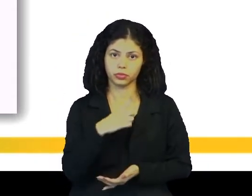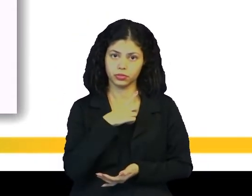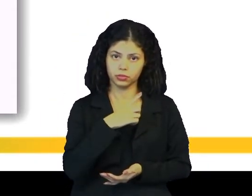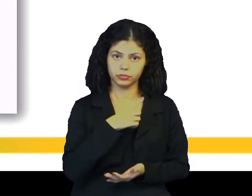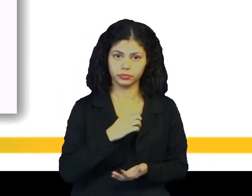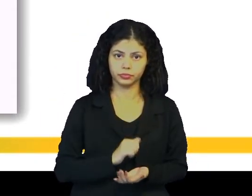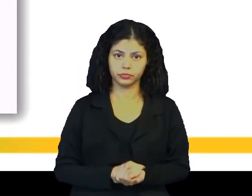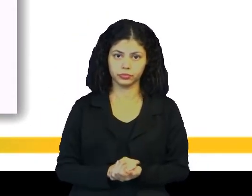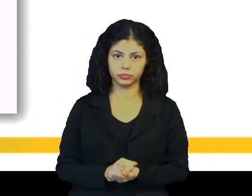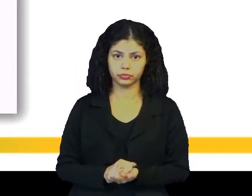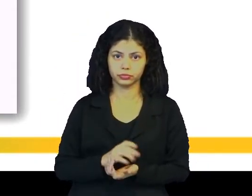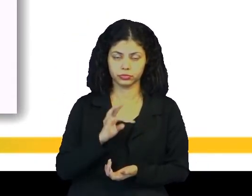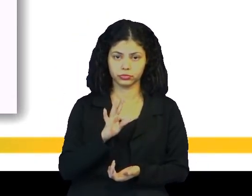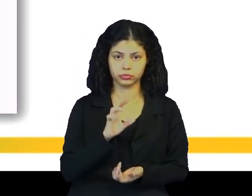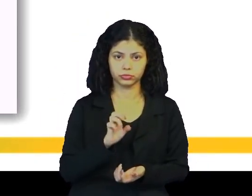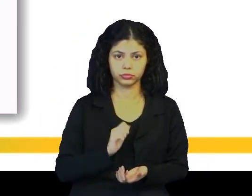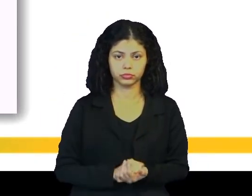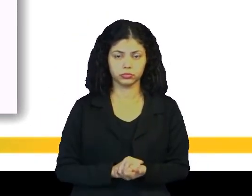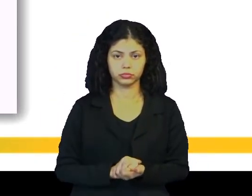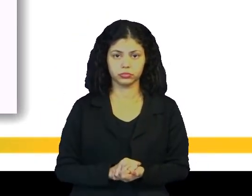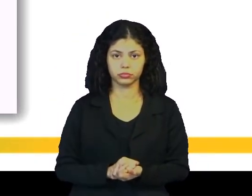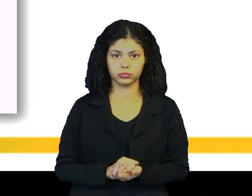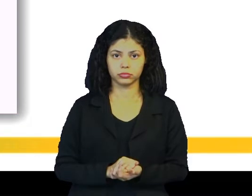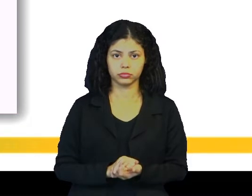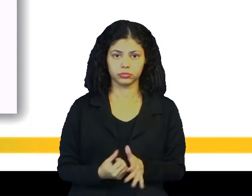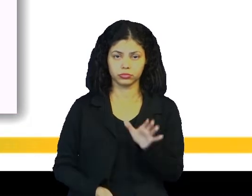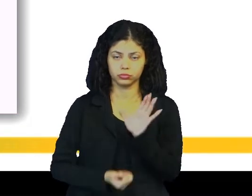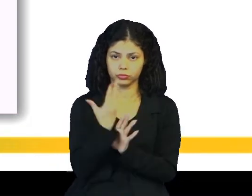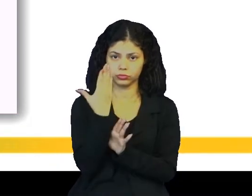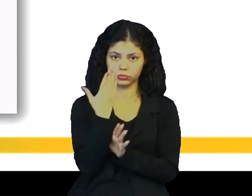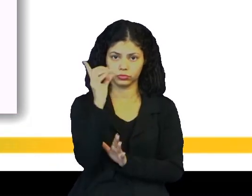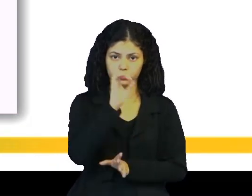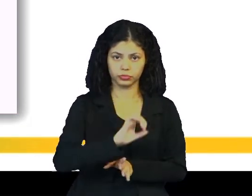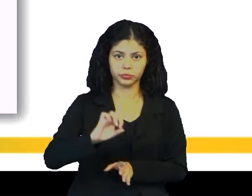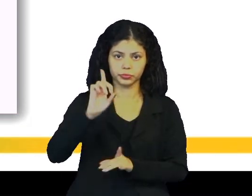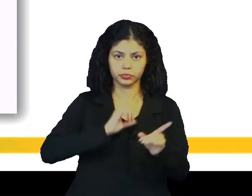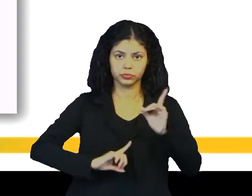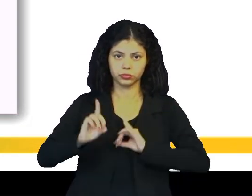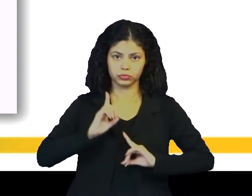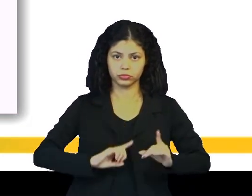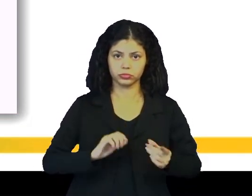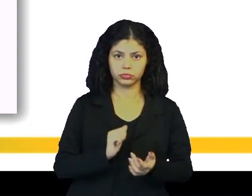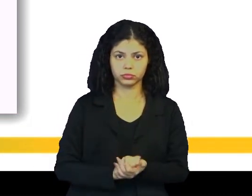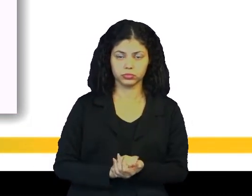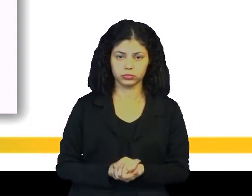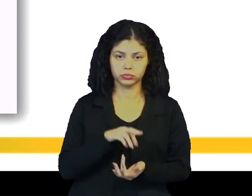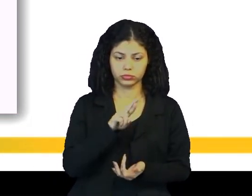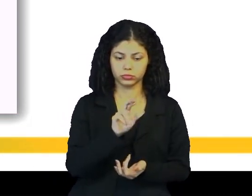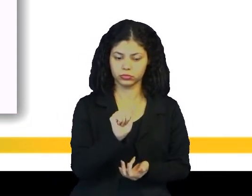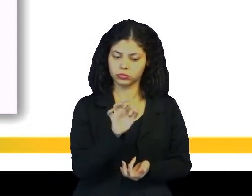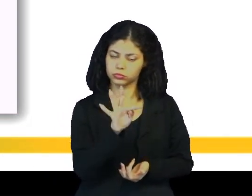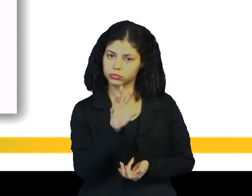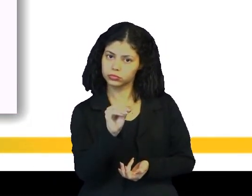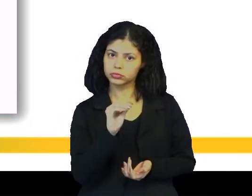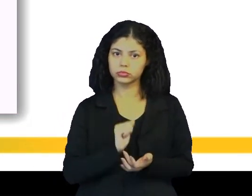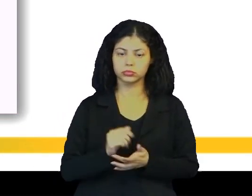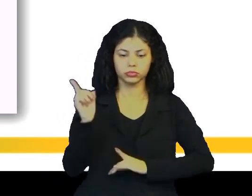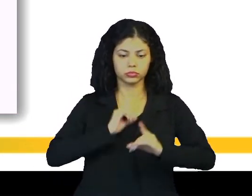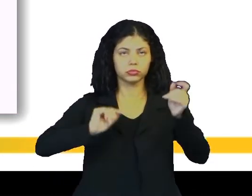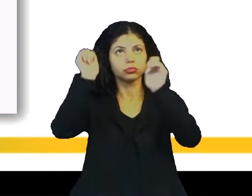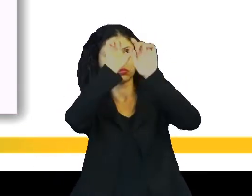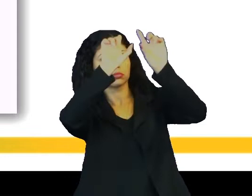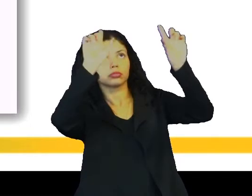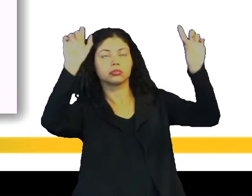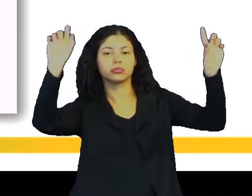temos Tá, deus da criação. Nós temos Hathor, deus do céu,